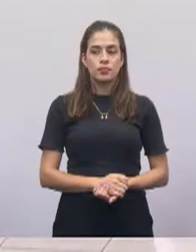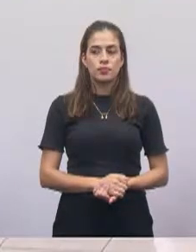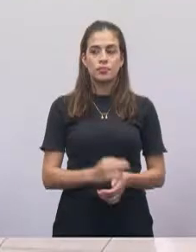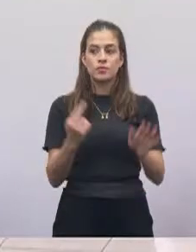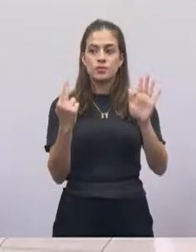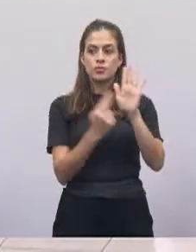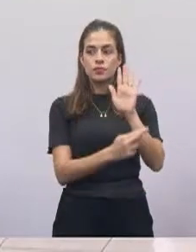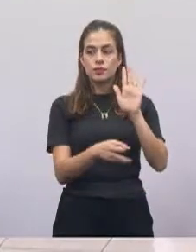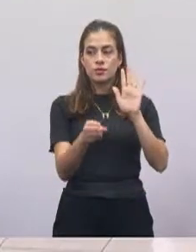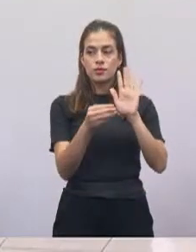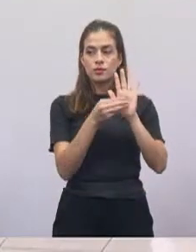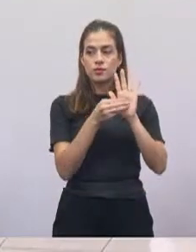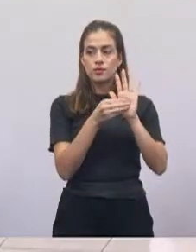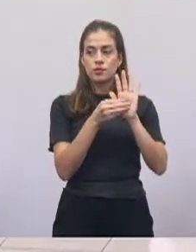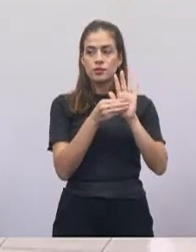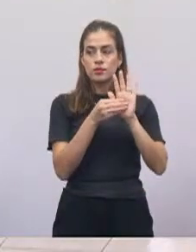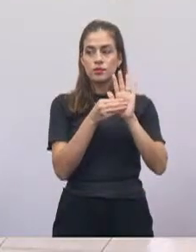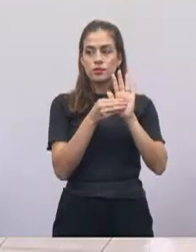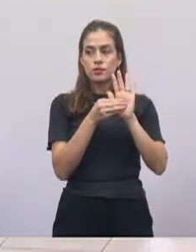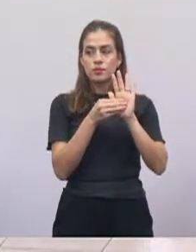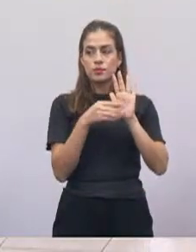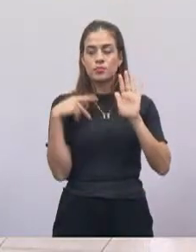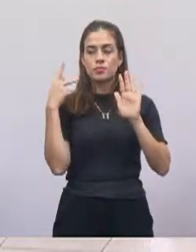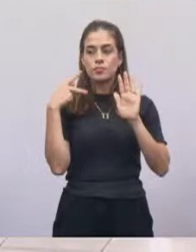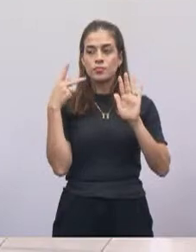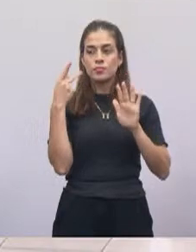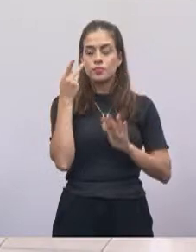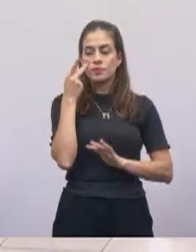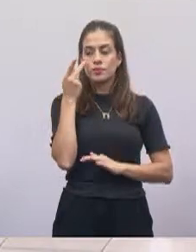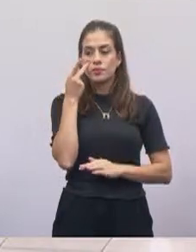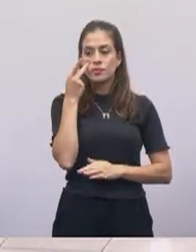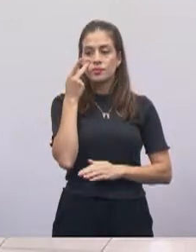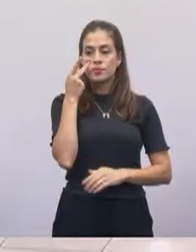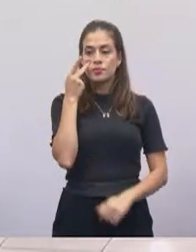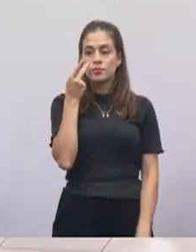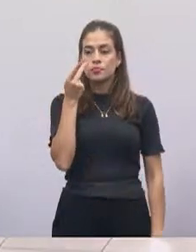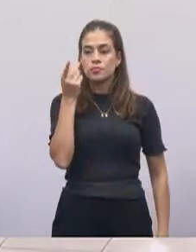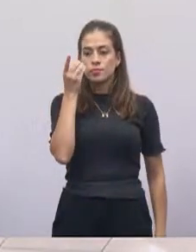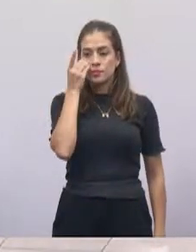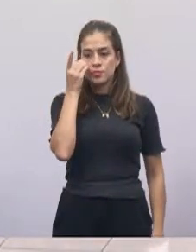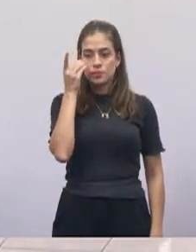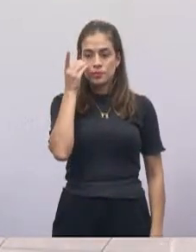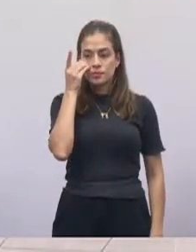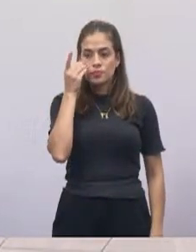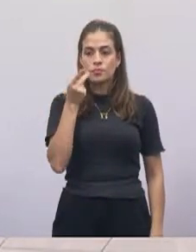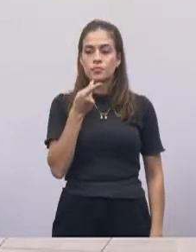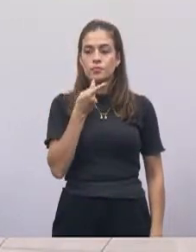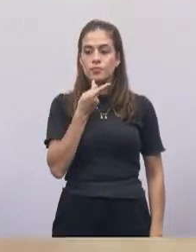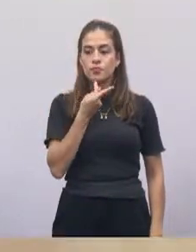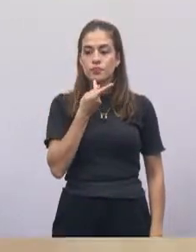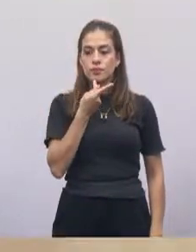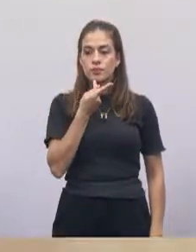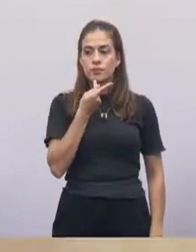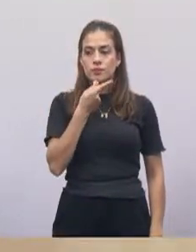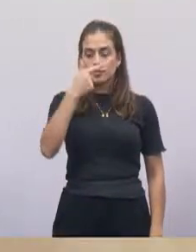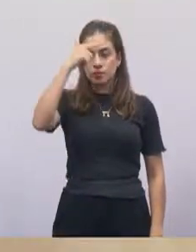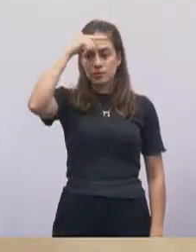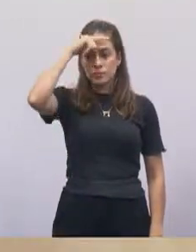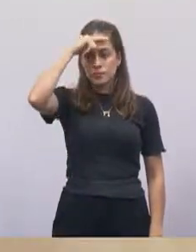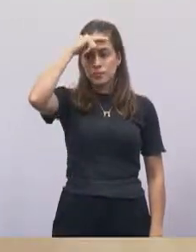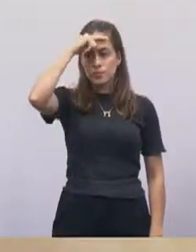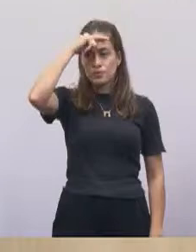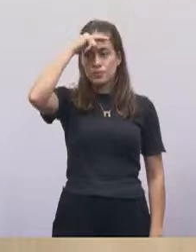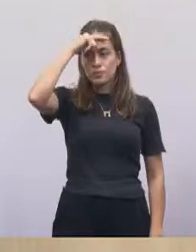Autores da emenda: vereador Paulinho dos Condutores, vereador Dude, vereador Hernani Barreto, vereador Luiz